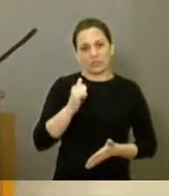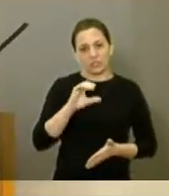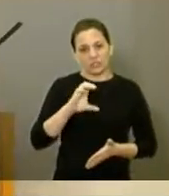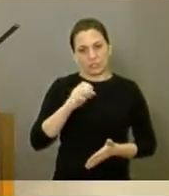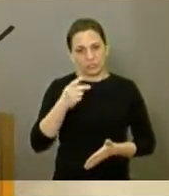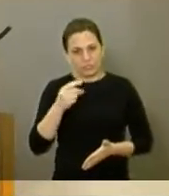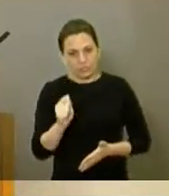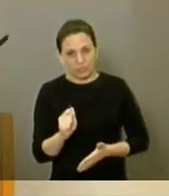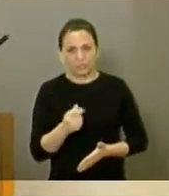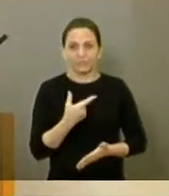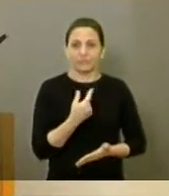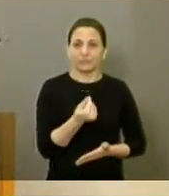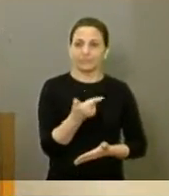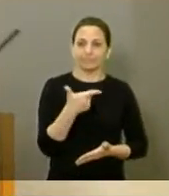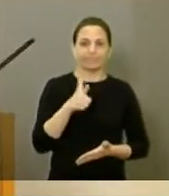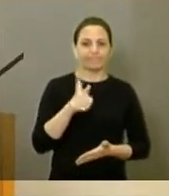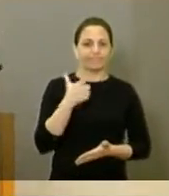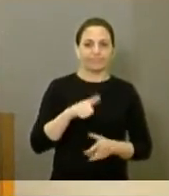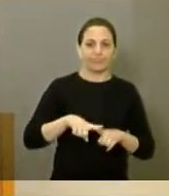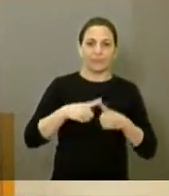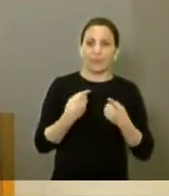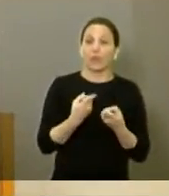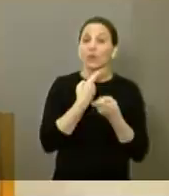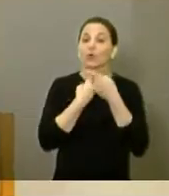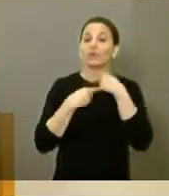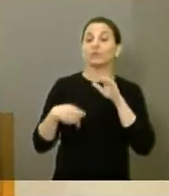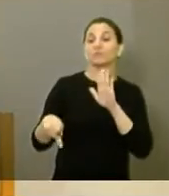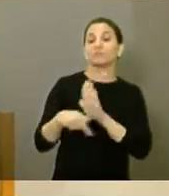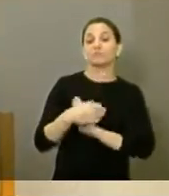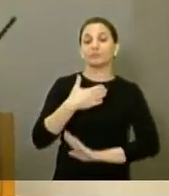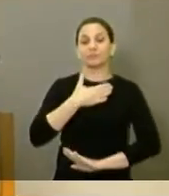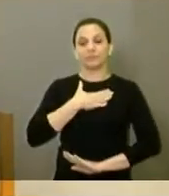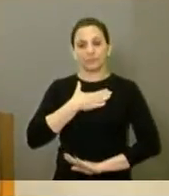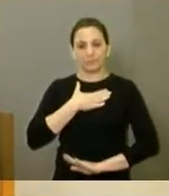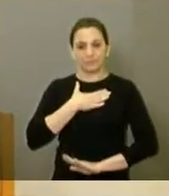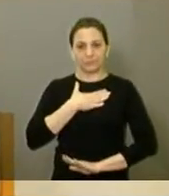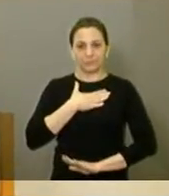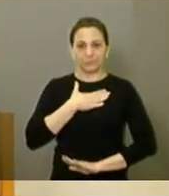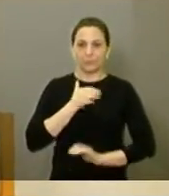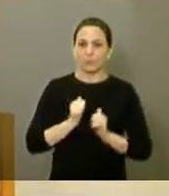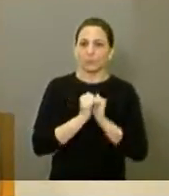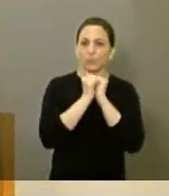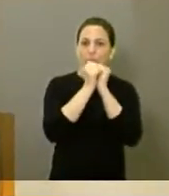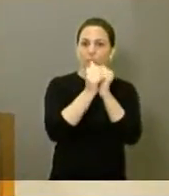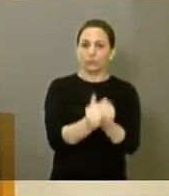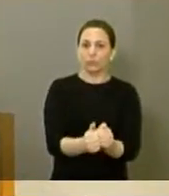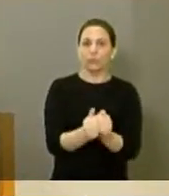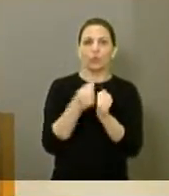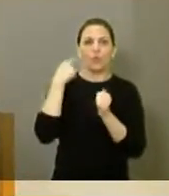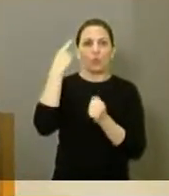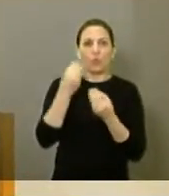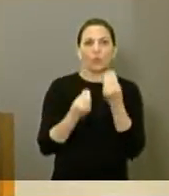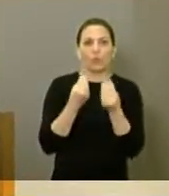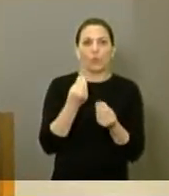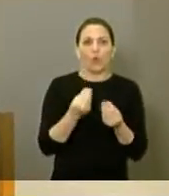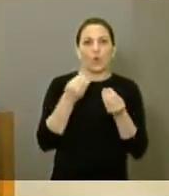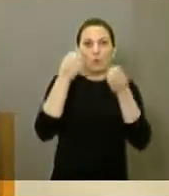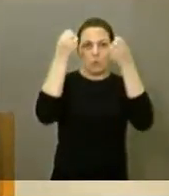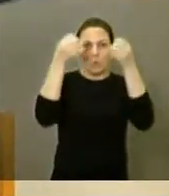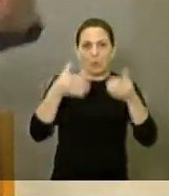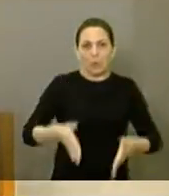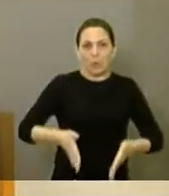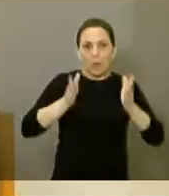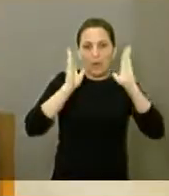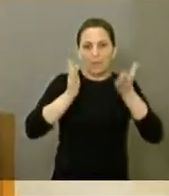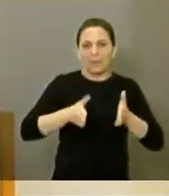dinheiro mas eu tenho vontade vamos junto marcelo o prédio está caindo o bar às